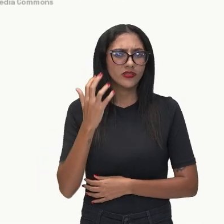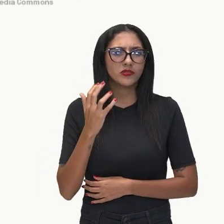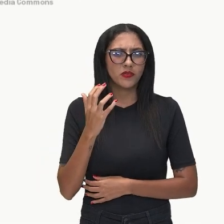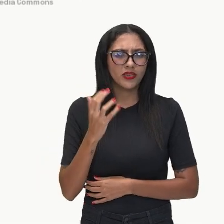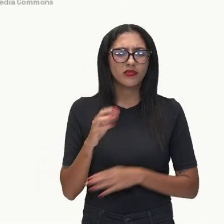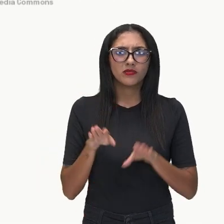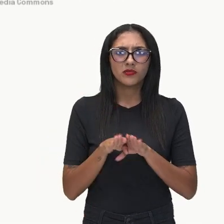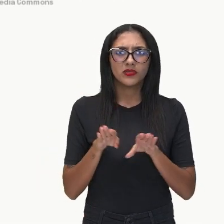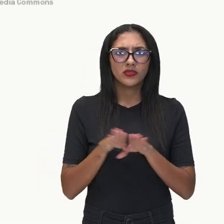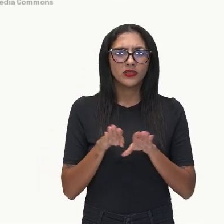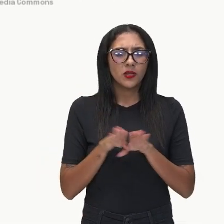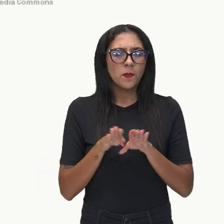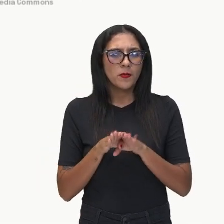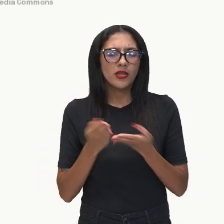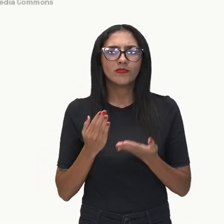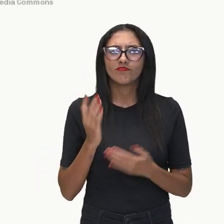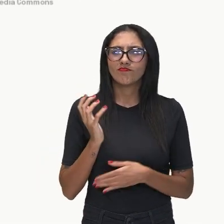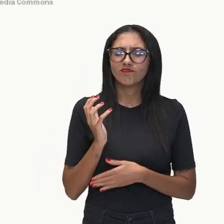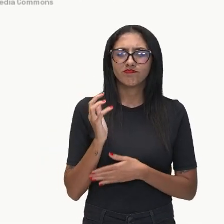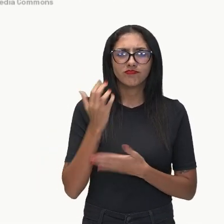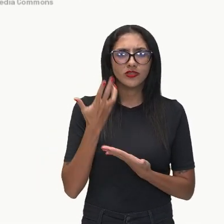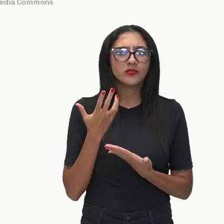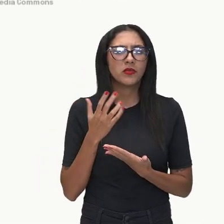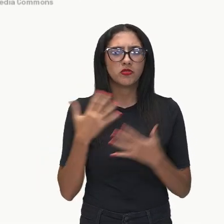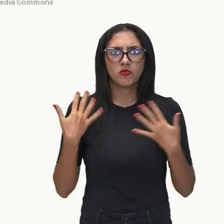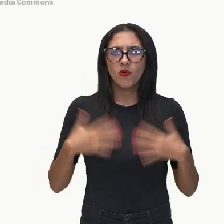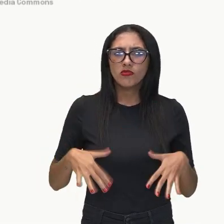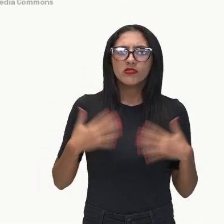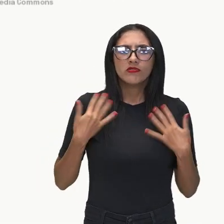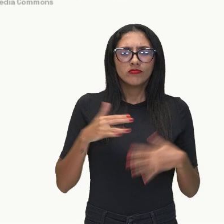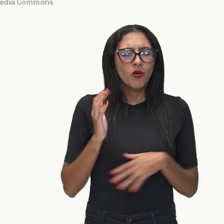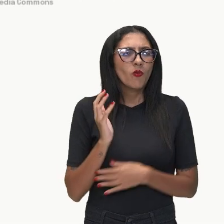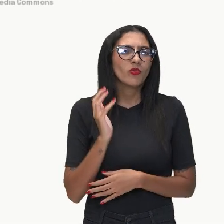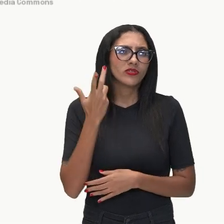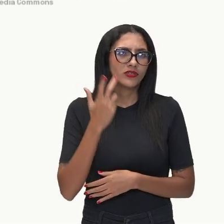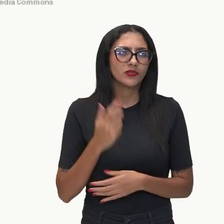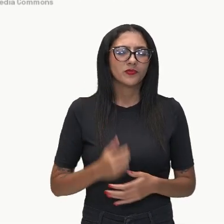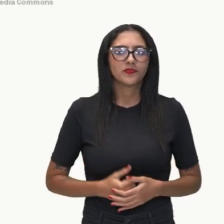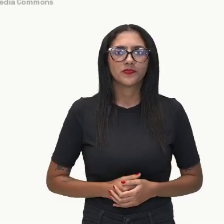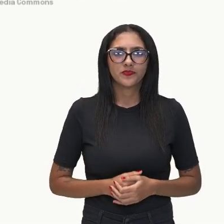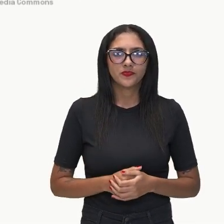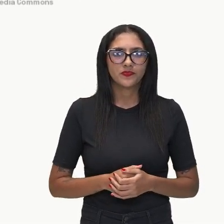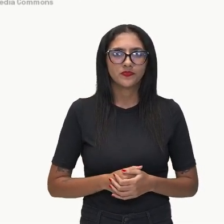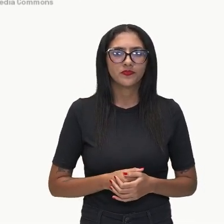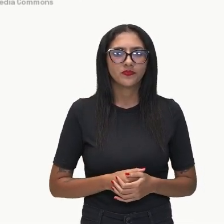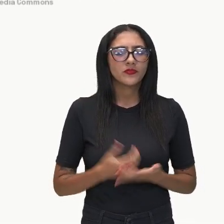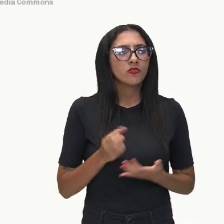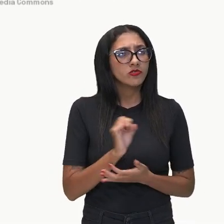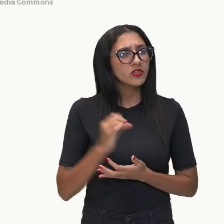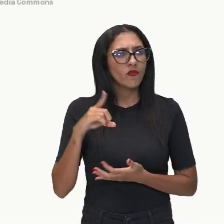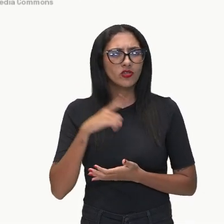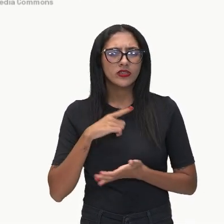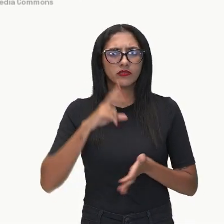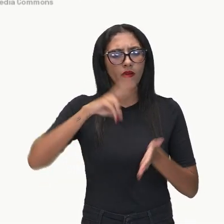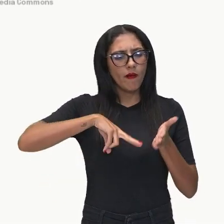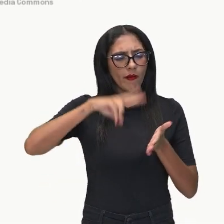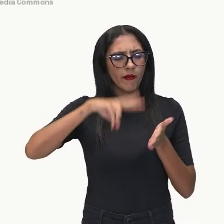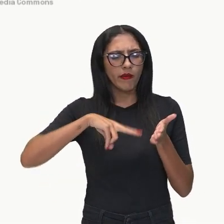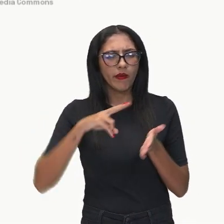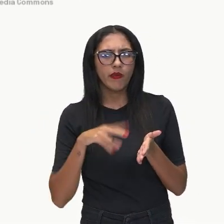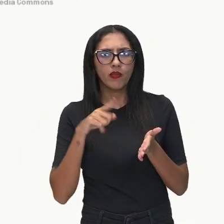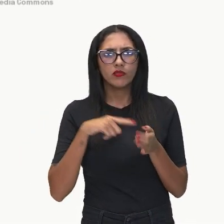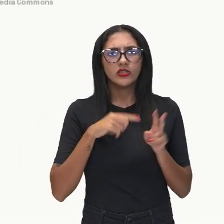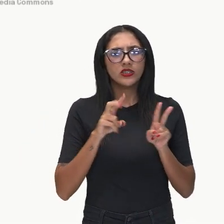cruéis e heróicos de que se tem notícia até hoje, tá? Então, para quem lê aí sobre guerras mundiais,